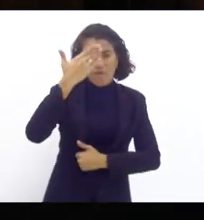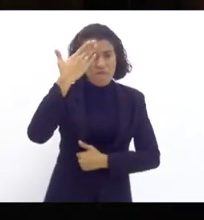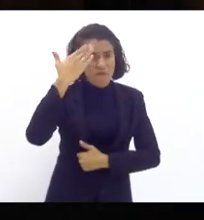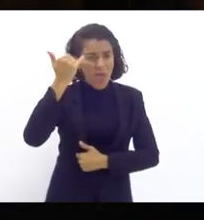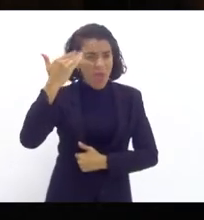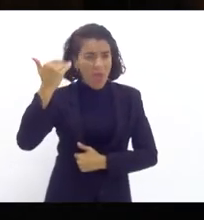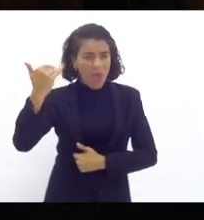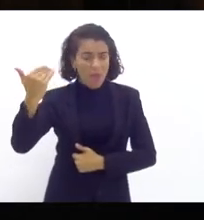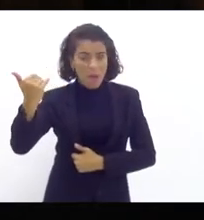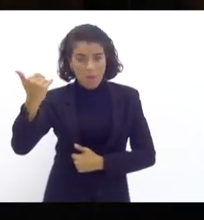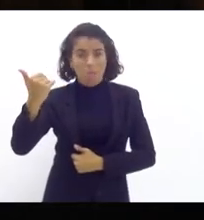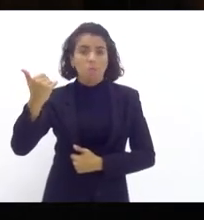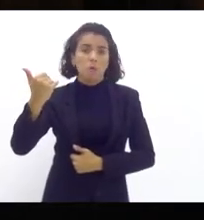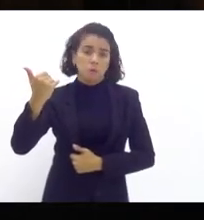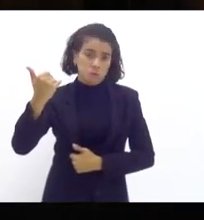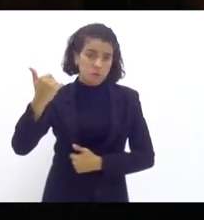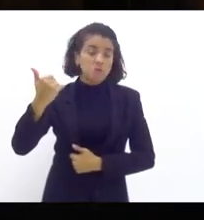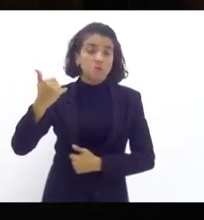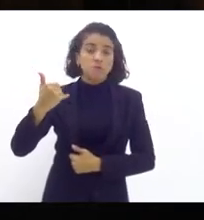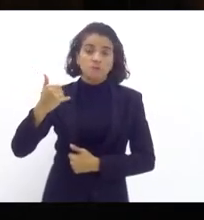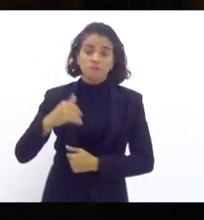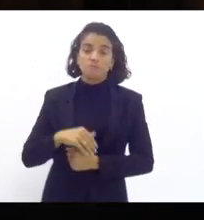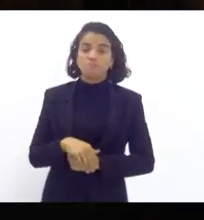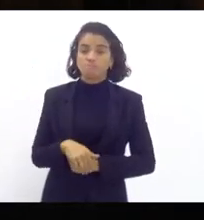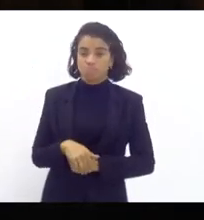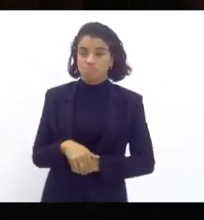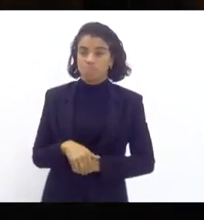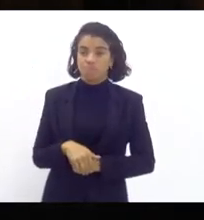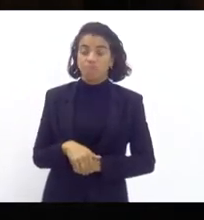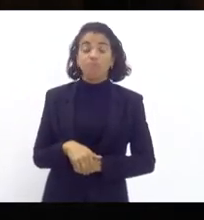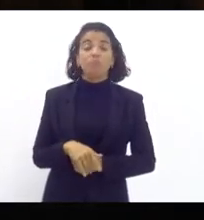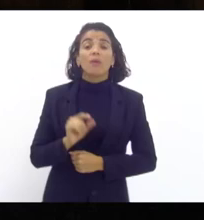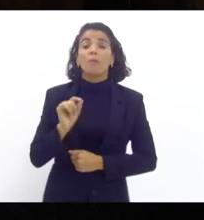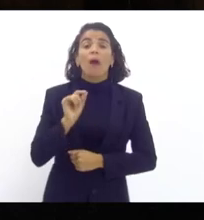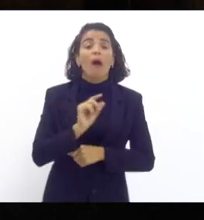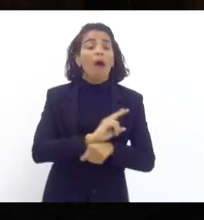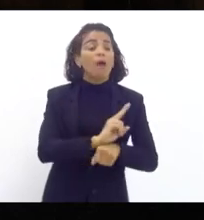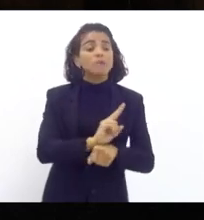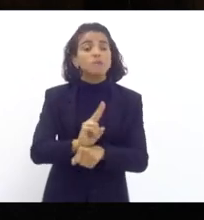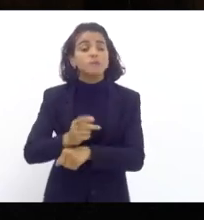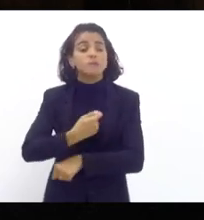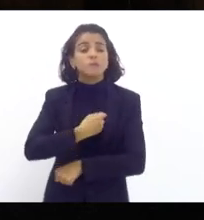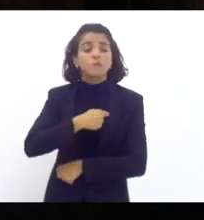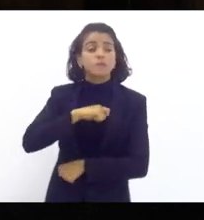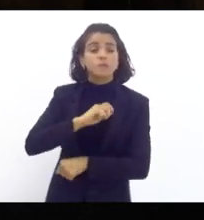famoso, né, para fiscalizar